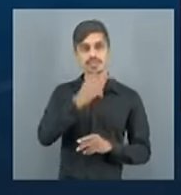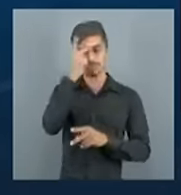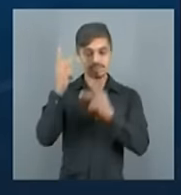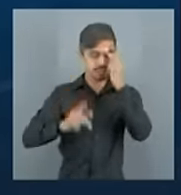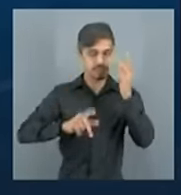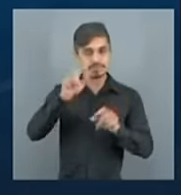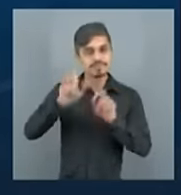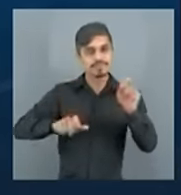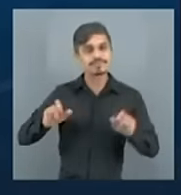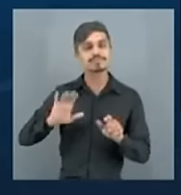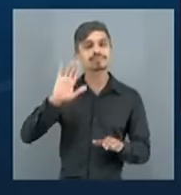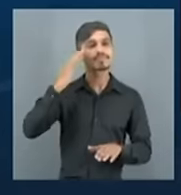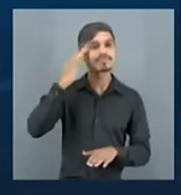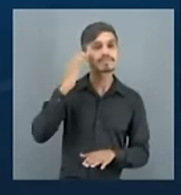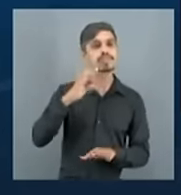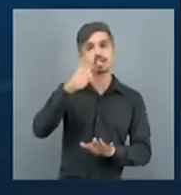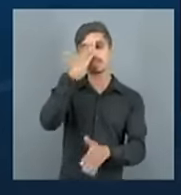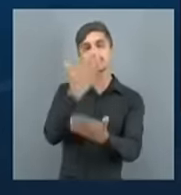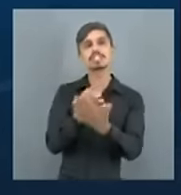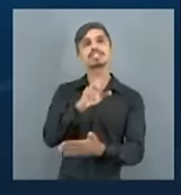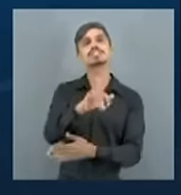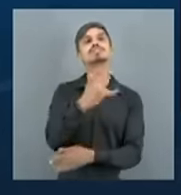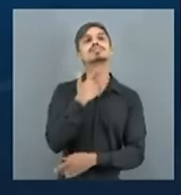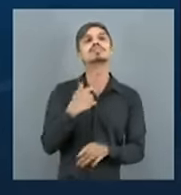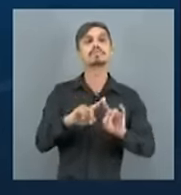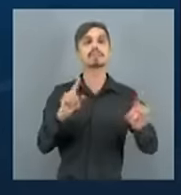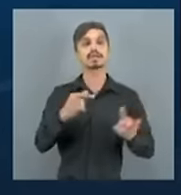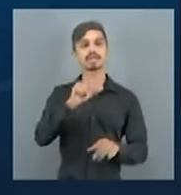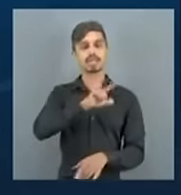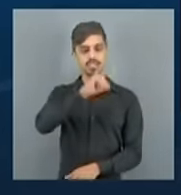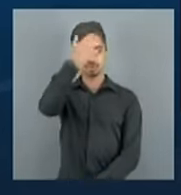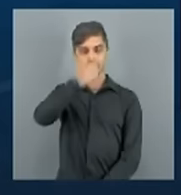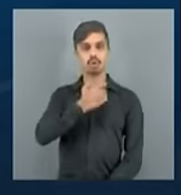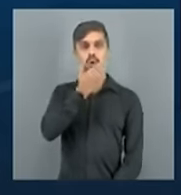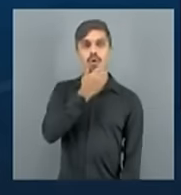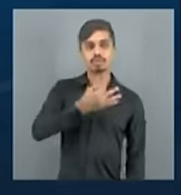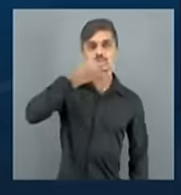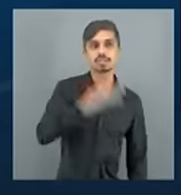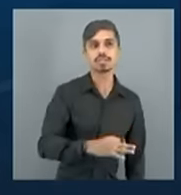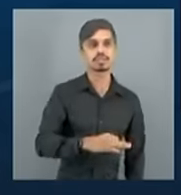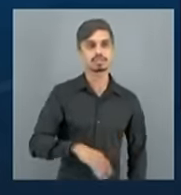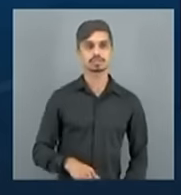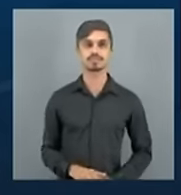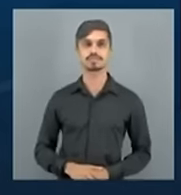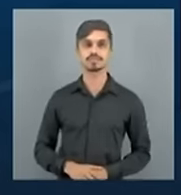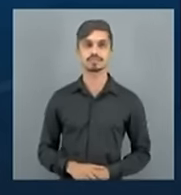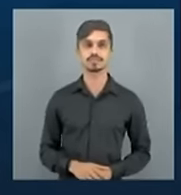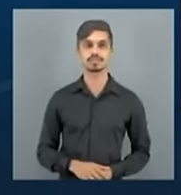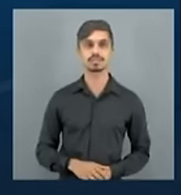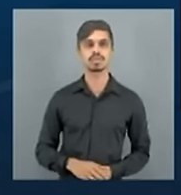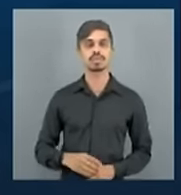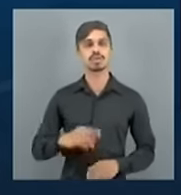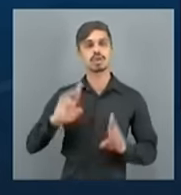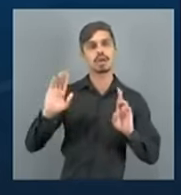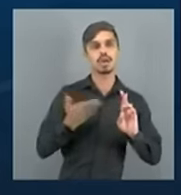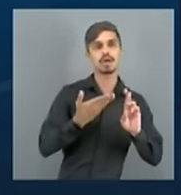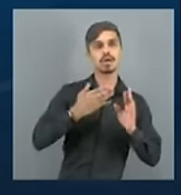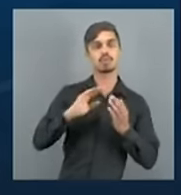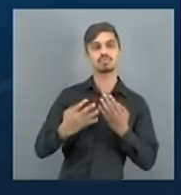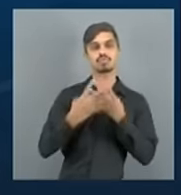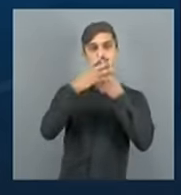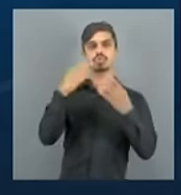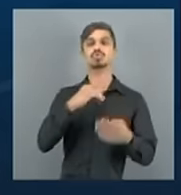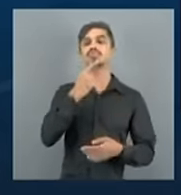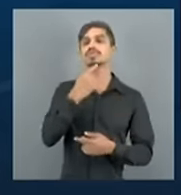entender, acredita quem quiser, mas vai falar, poxa, teve um cara que foi homem de realmente ser um réu confesso, porque eu duvido alguém fazer